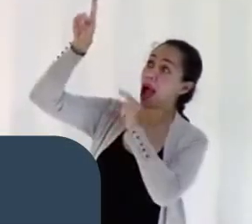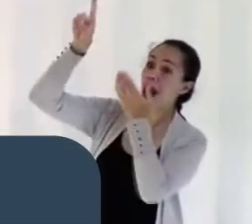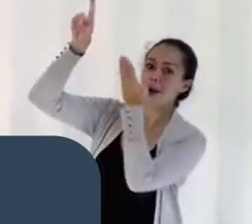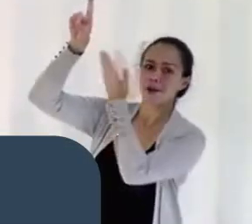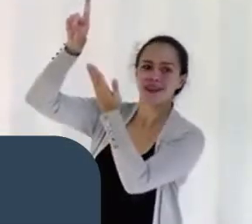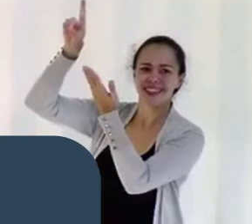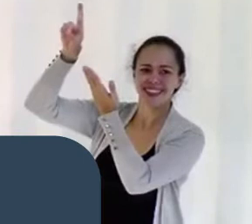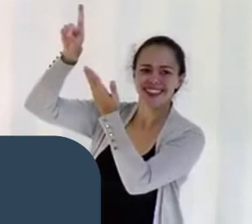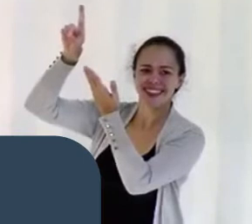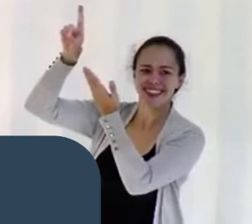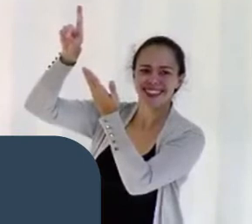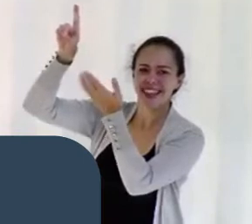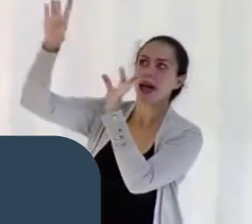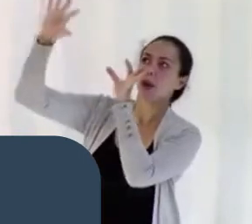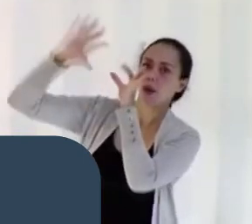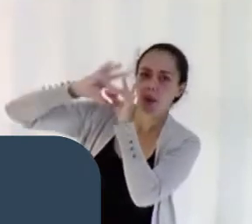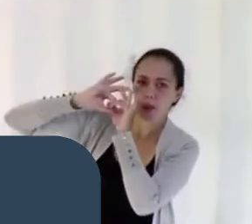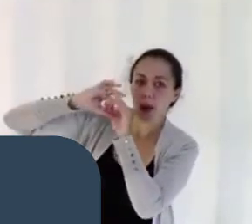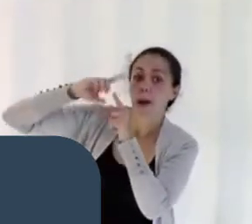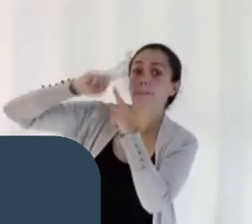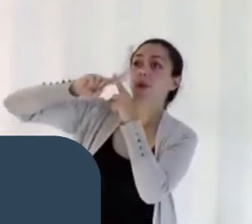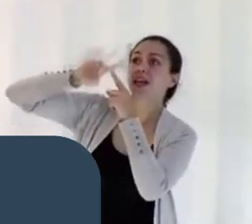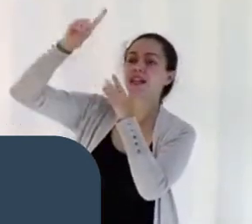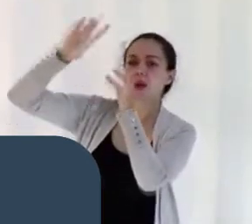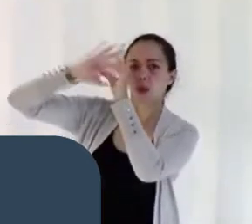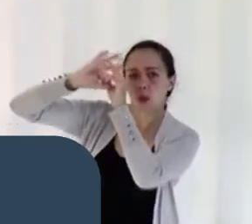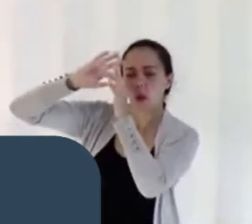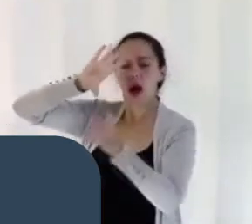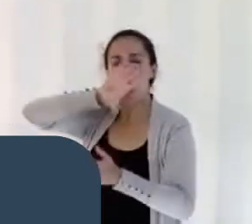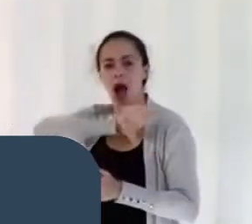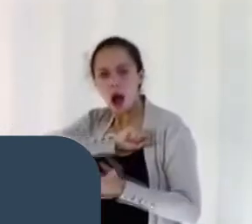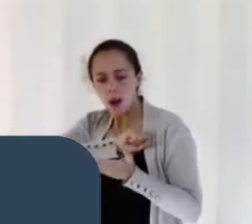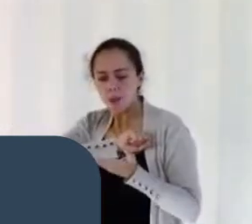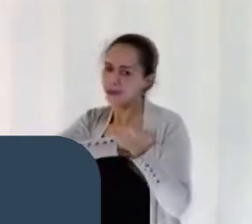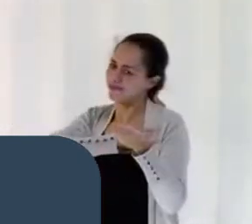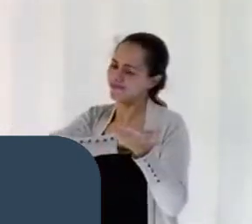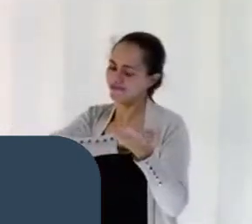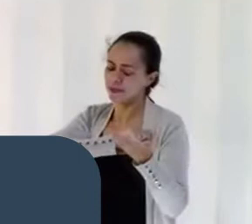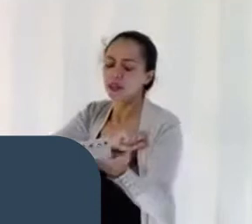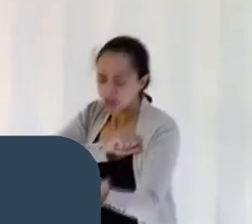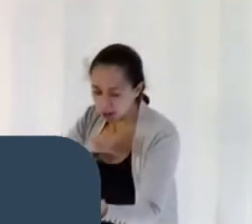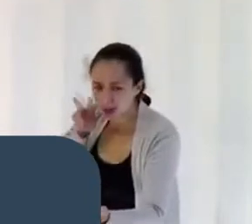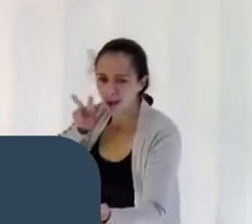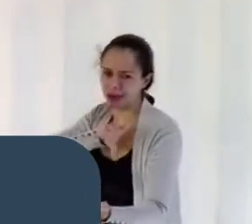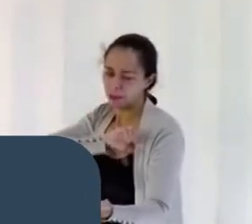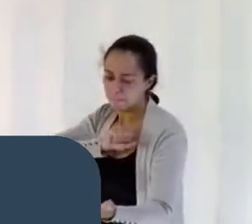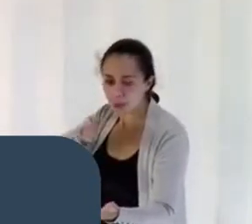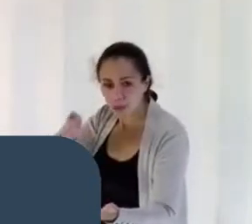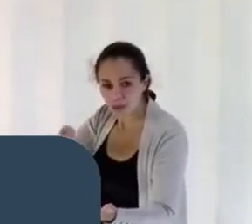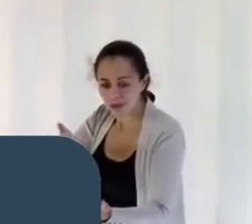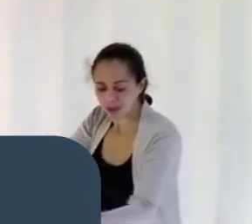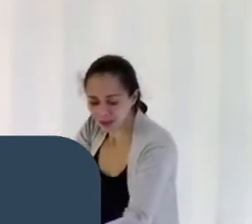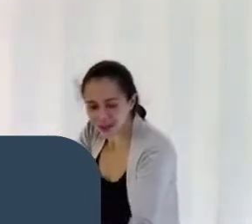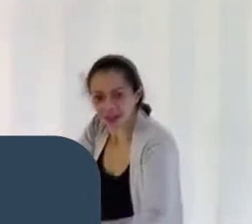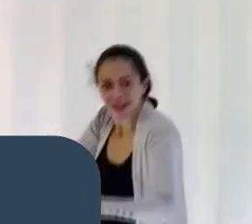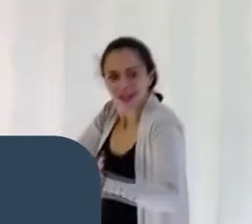realidade, nós vamos conseguir sim estender a mão aos nossos irmãos. E ele